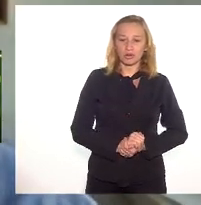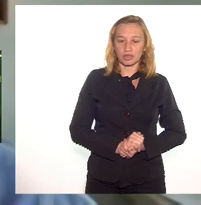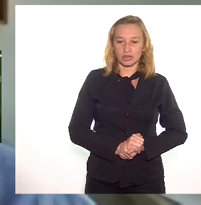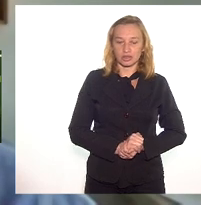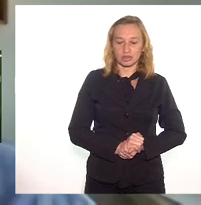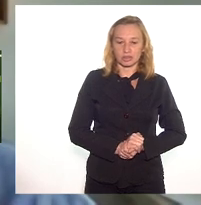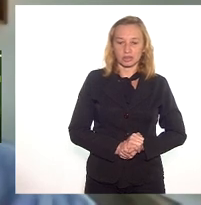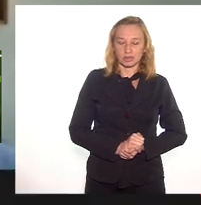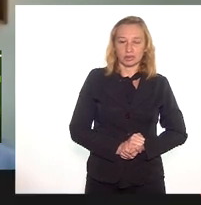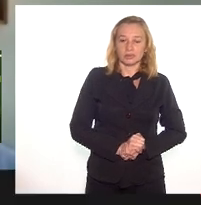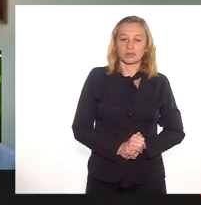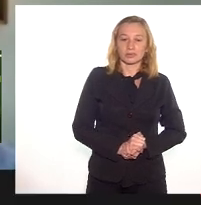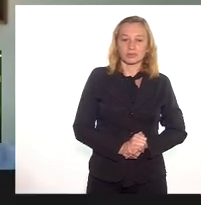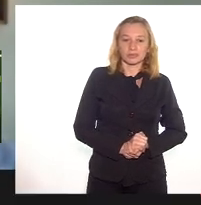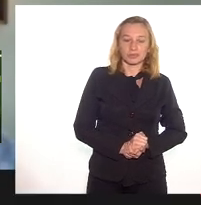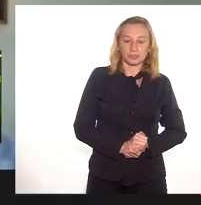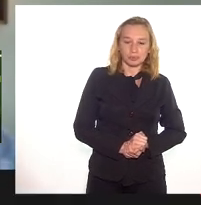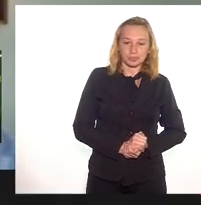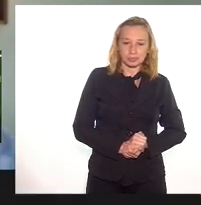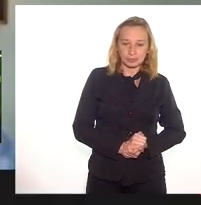Consoante publicação